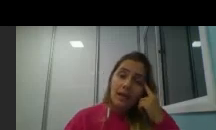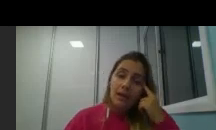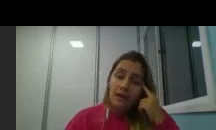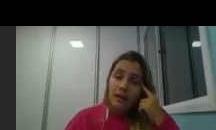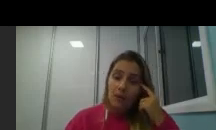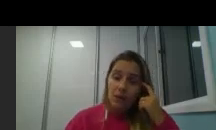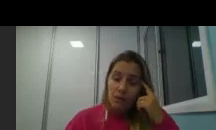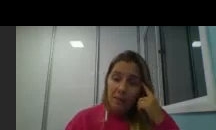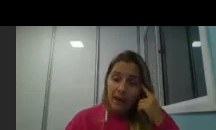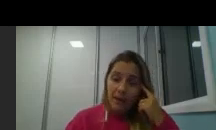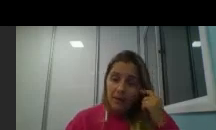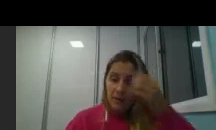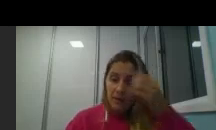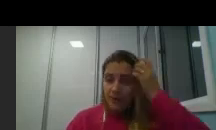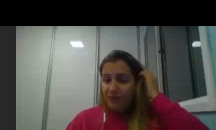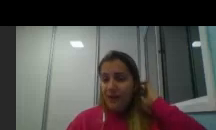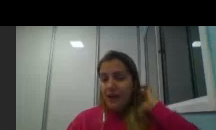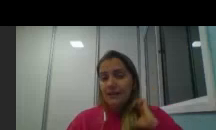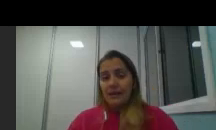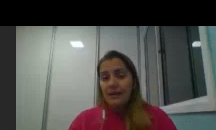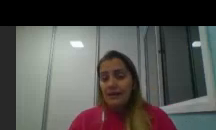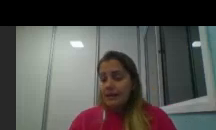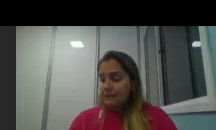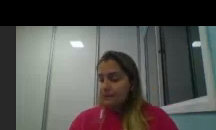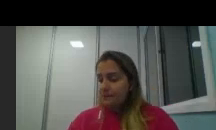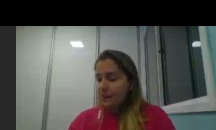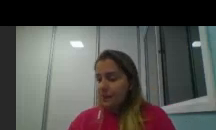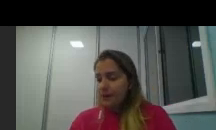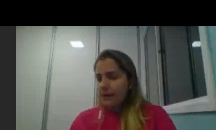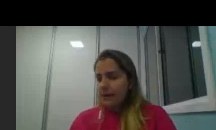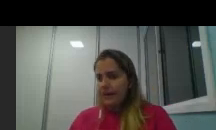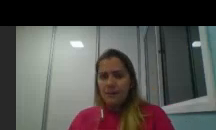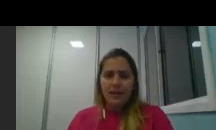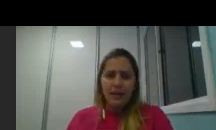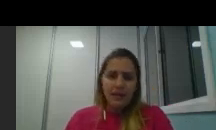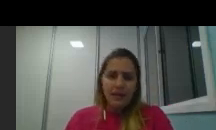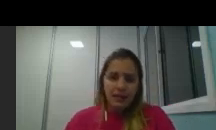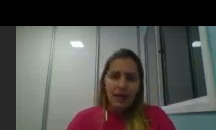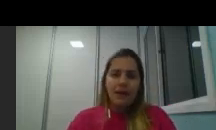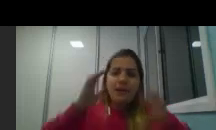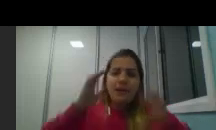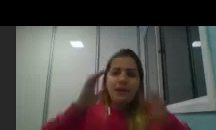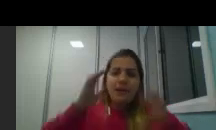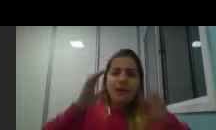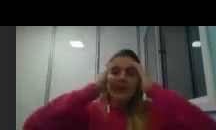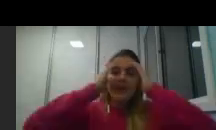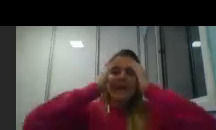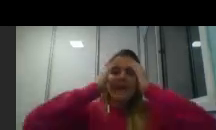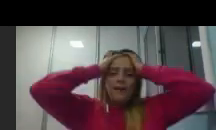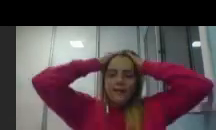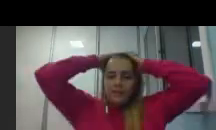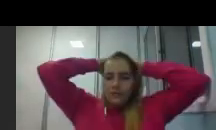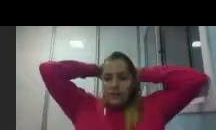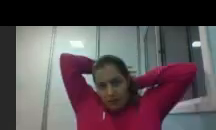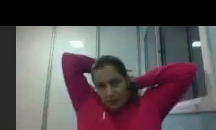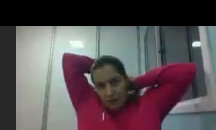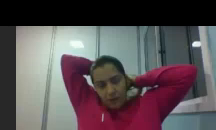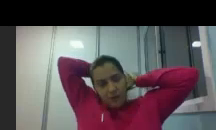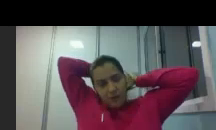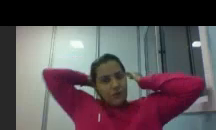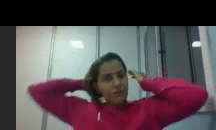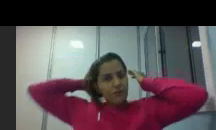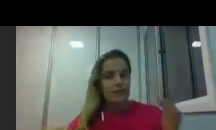temos, quando Mendel ele fala daquela primeira lei dele lá, ele fala desse